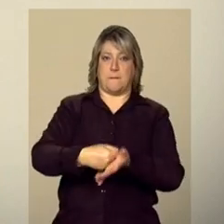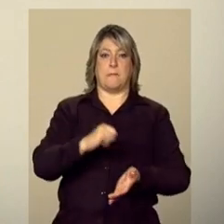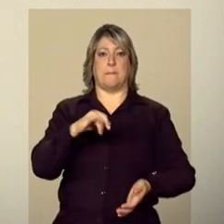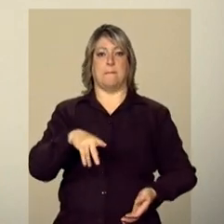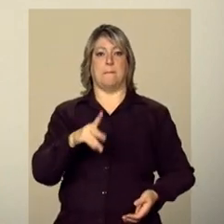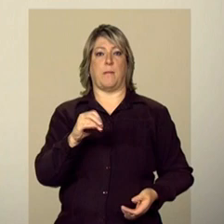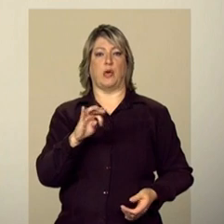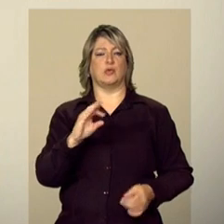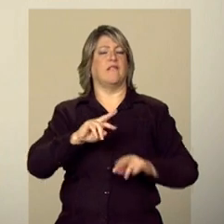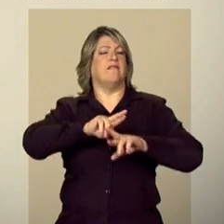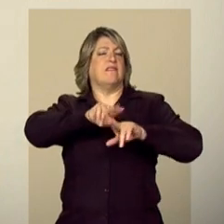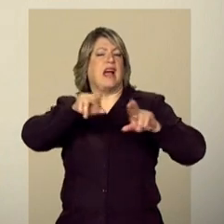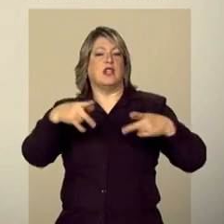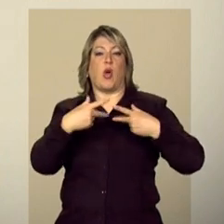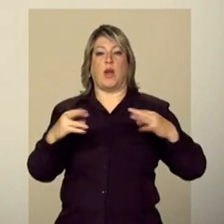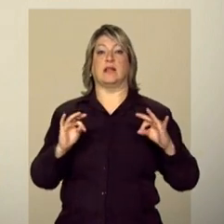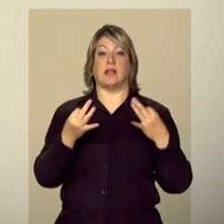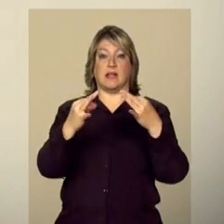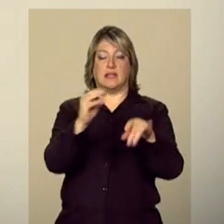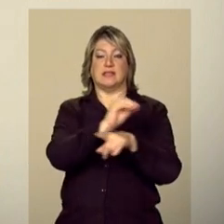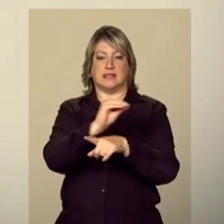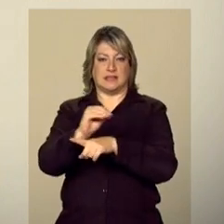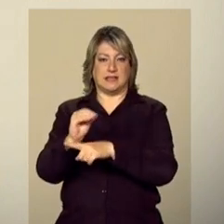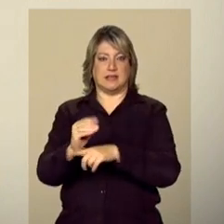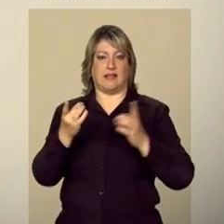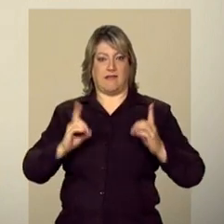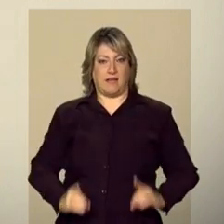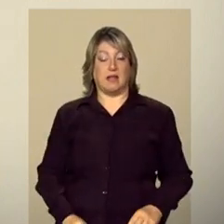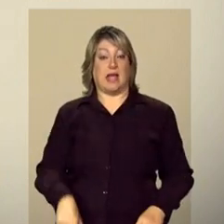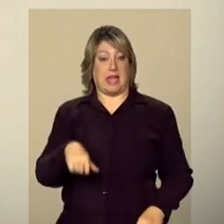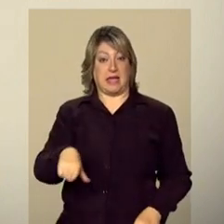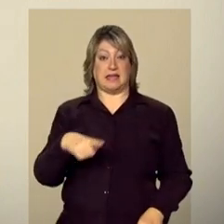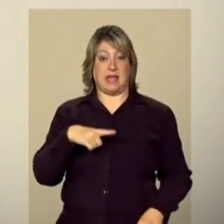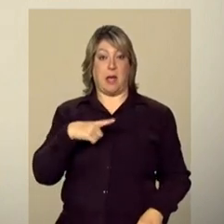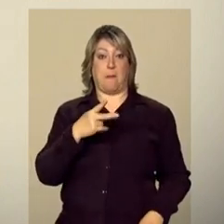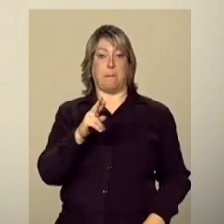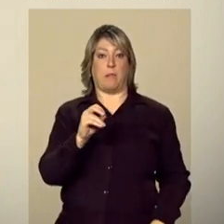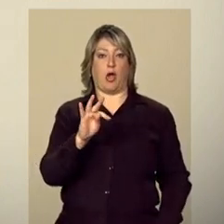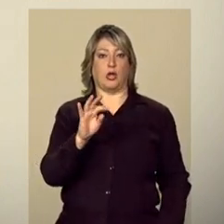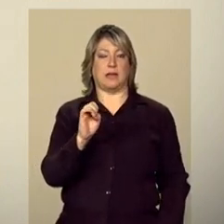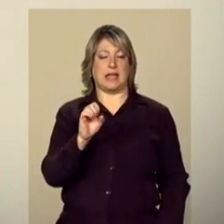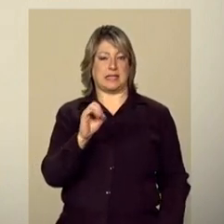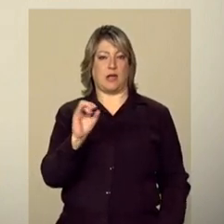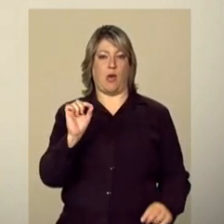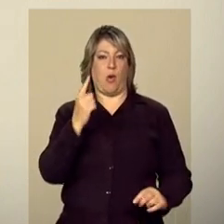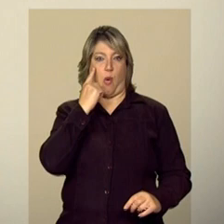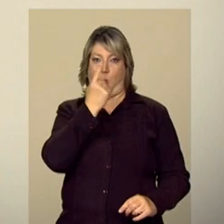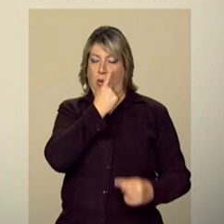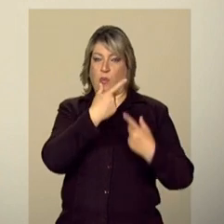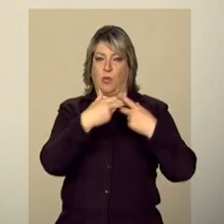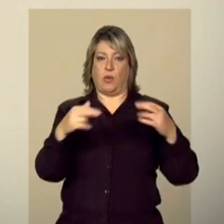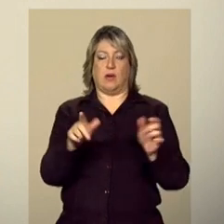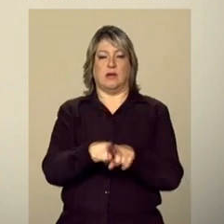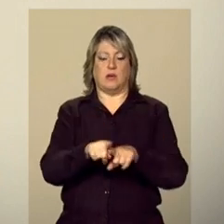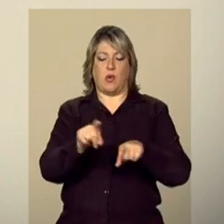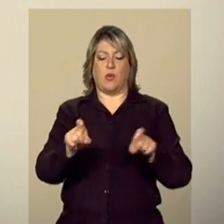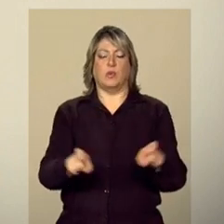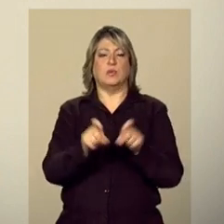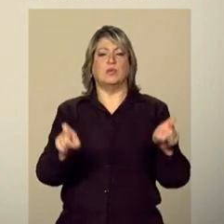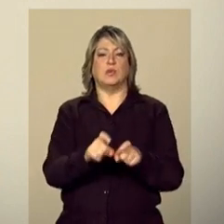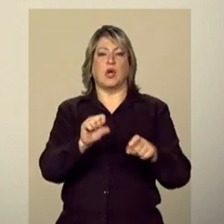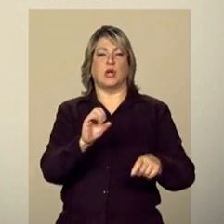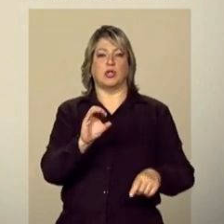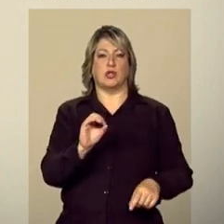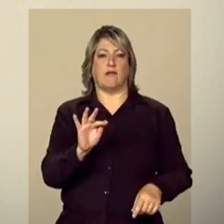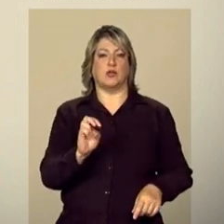diversos produtos de tecnologia assistiva assim as próteses oculares softwares que convertem